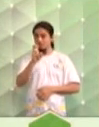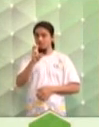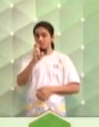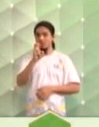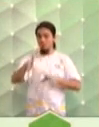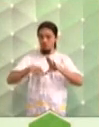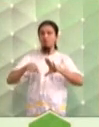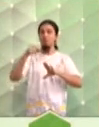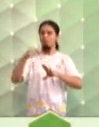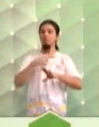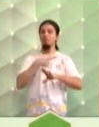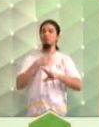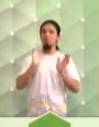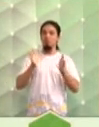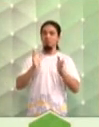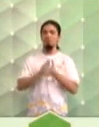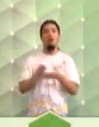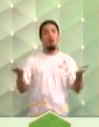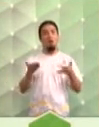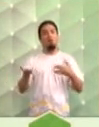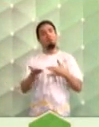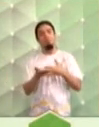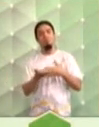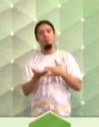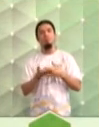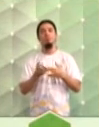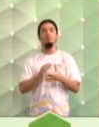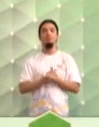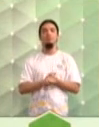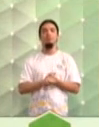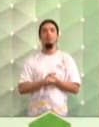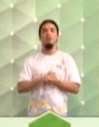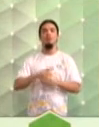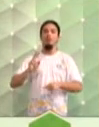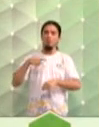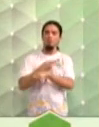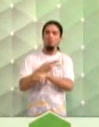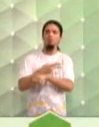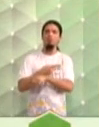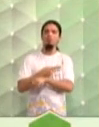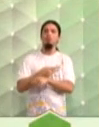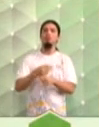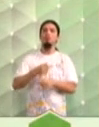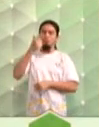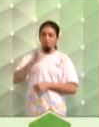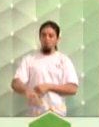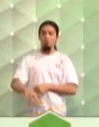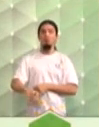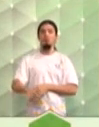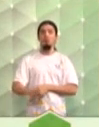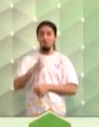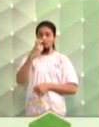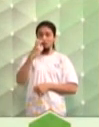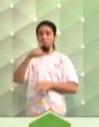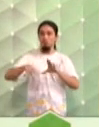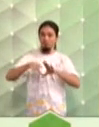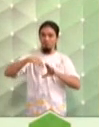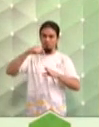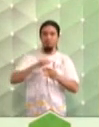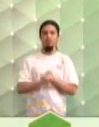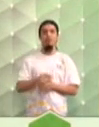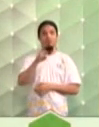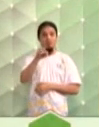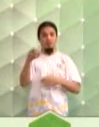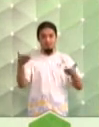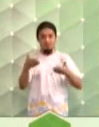Cinco prêmios, né? Nós sorteamos 5 prêmios, a gente vai pro intervalo rapidamente e daqui a pouco a gente sorteia mais 5 outros prêmios. Você que tem do outro lado,